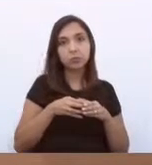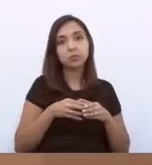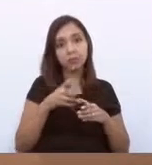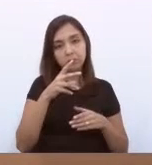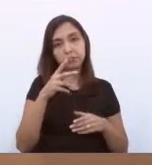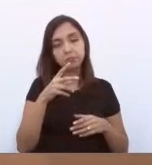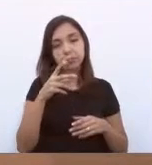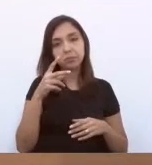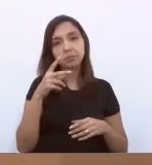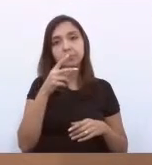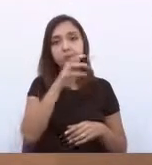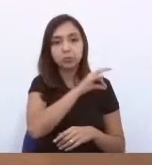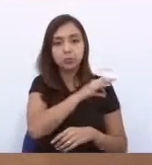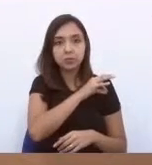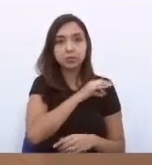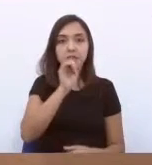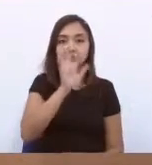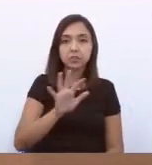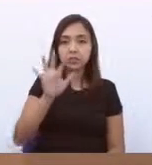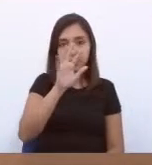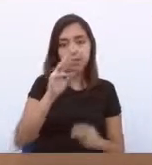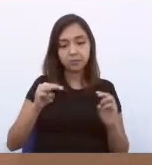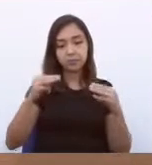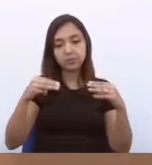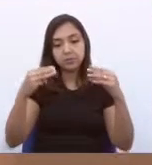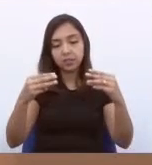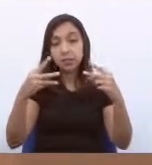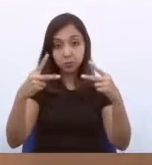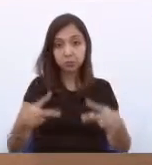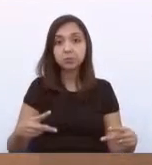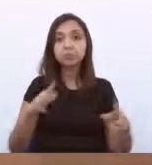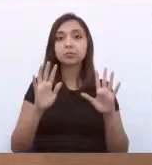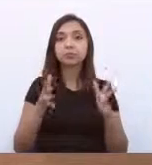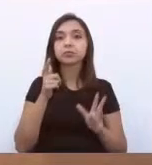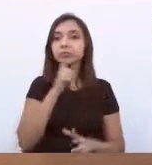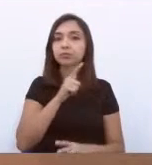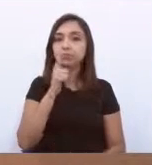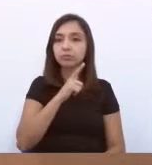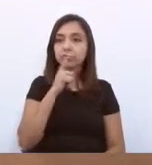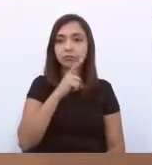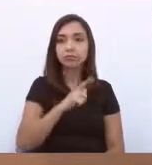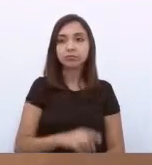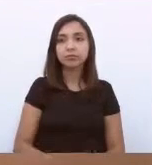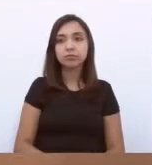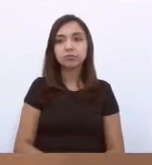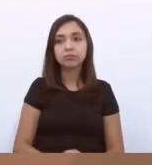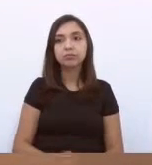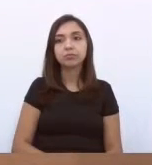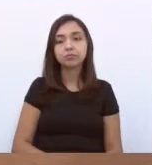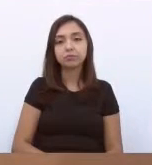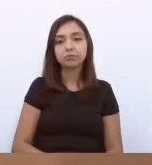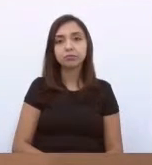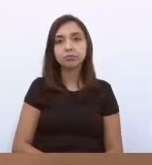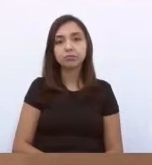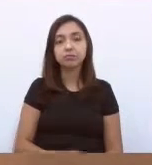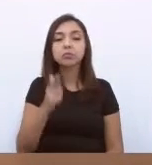a Polícia Federal, o Ministério Público, já conseguiram repatriar para o nosso país